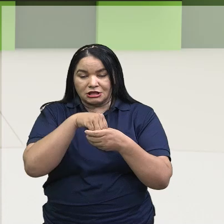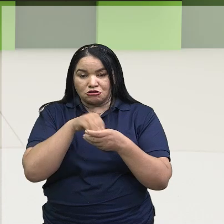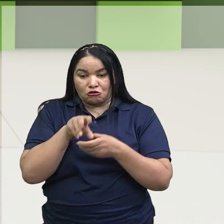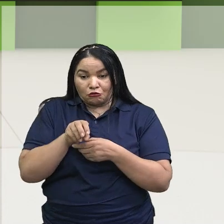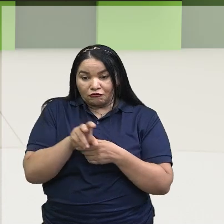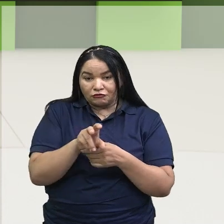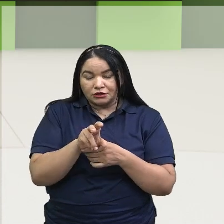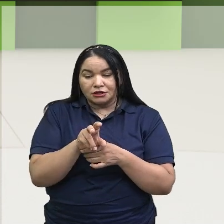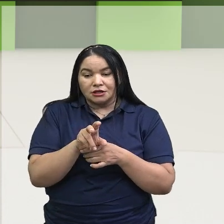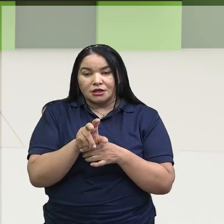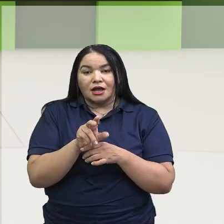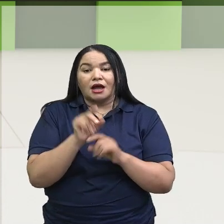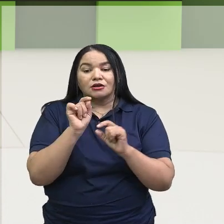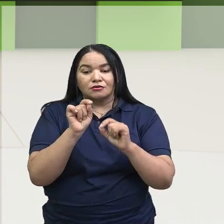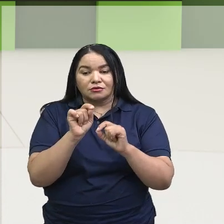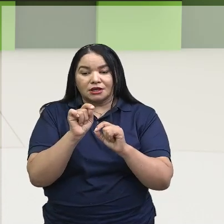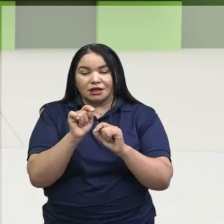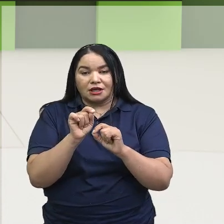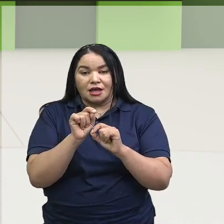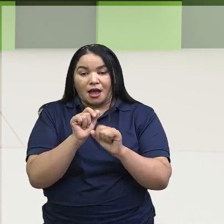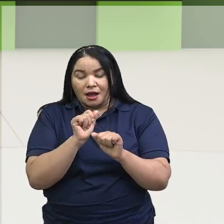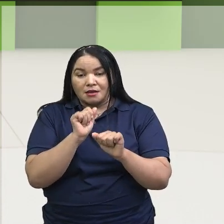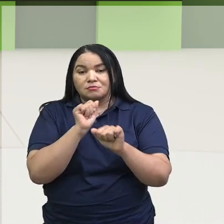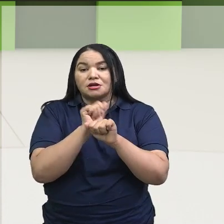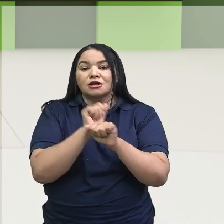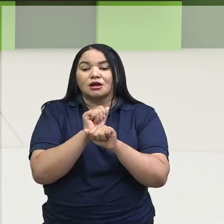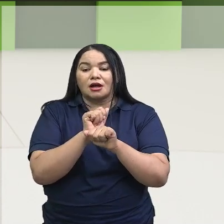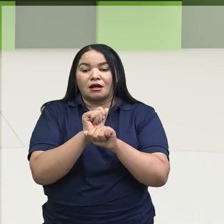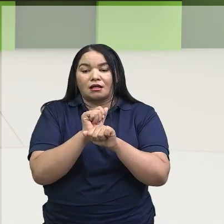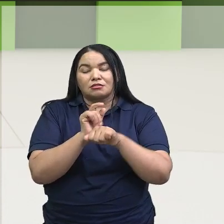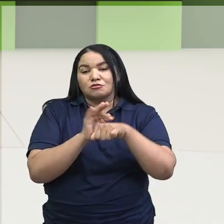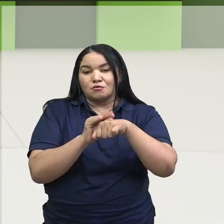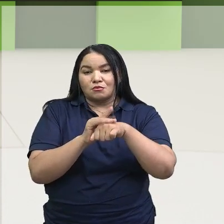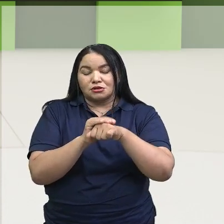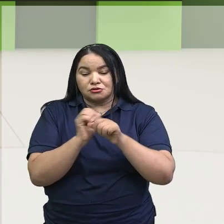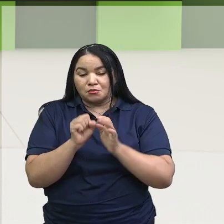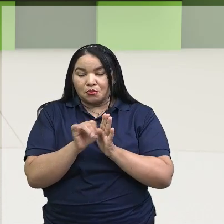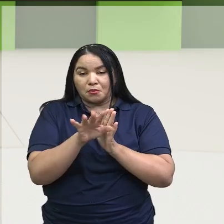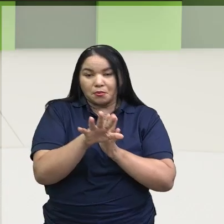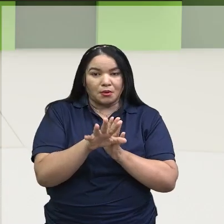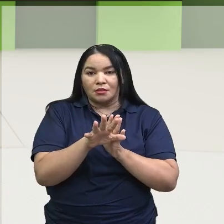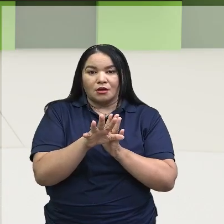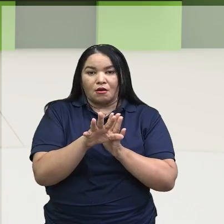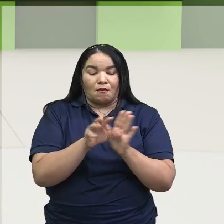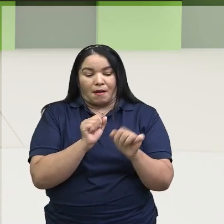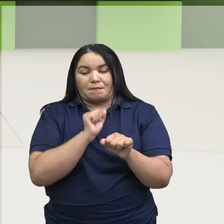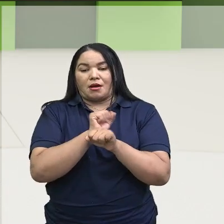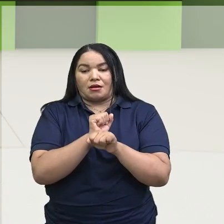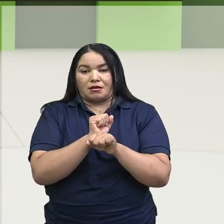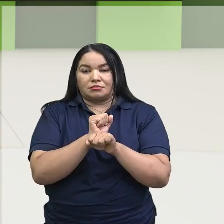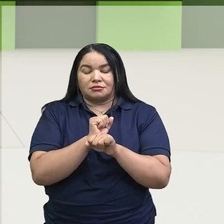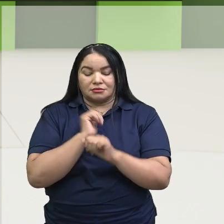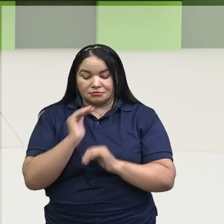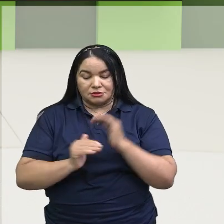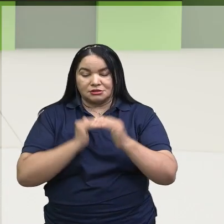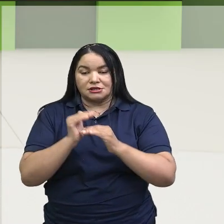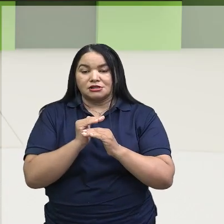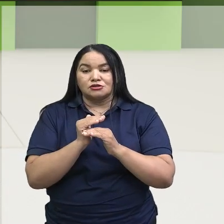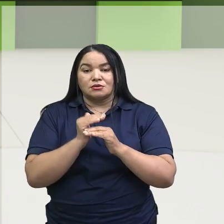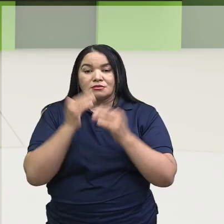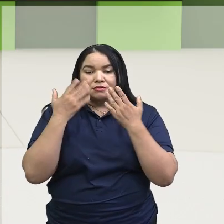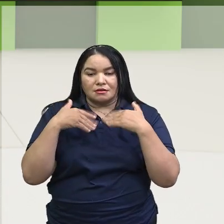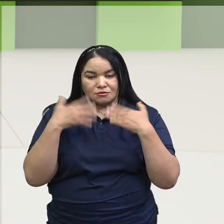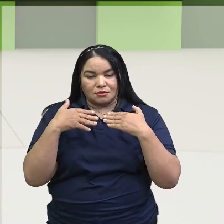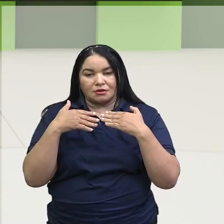conseguir neutralizar aquele tipo de infecção, tá? Então, é um processo ali natural que acontece nas